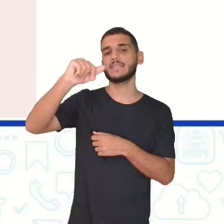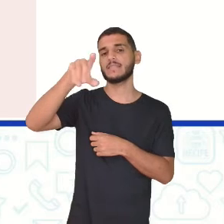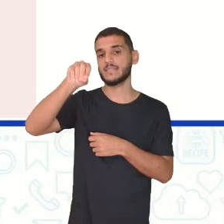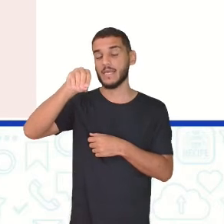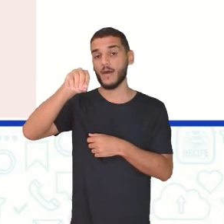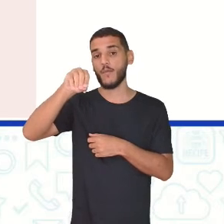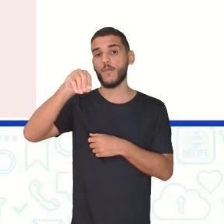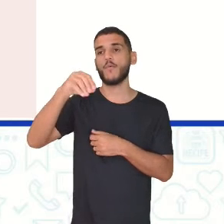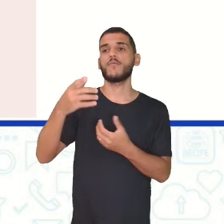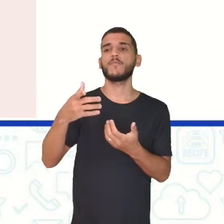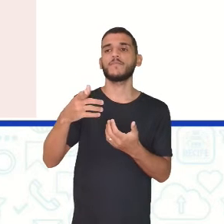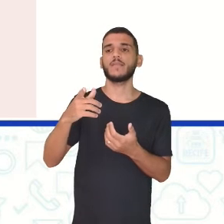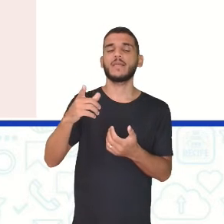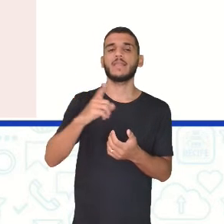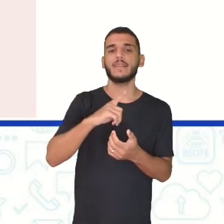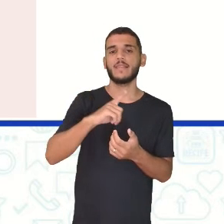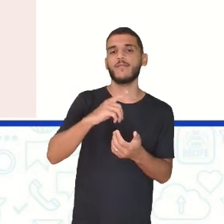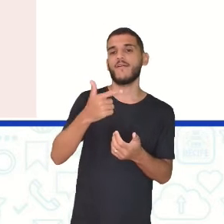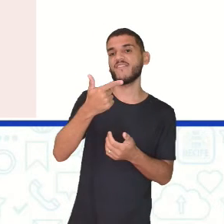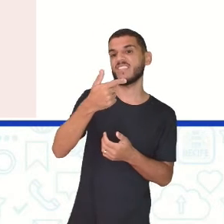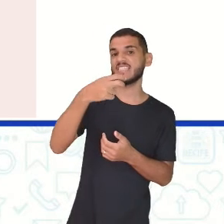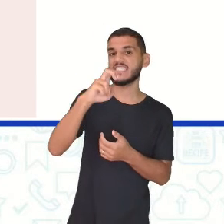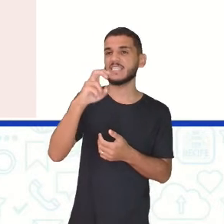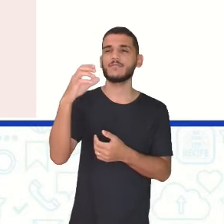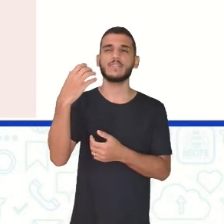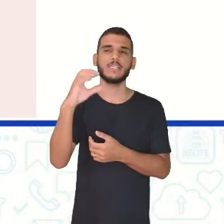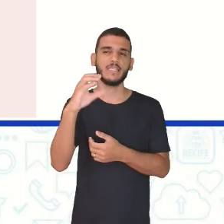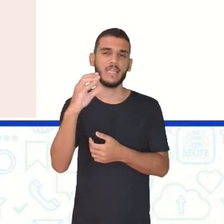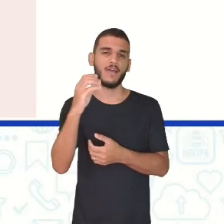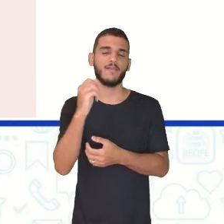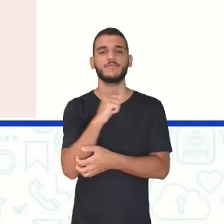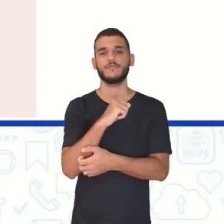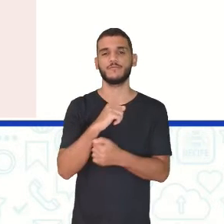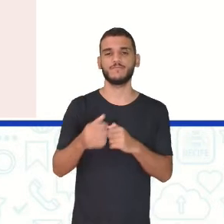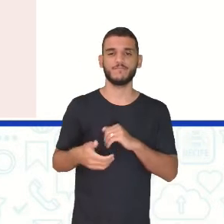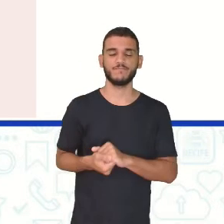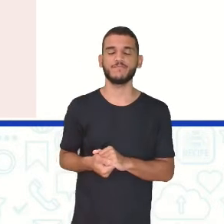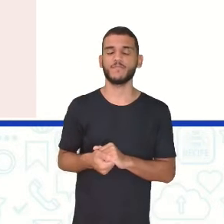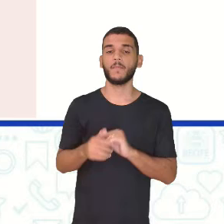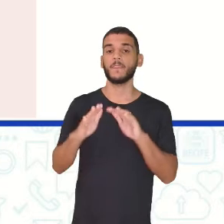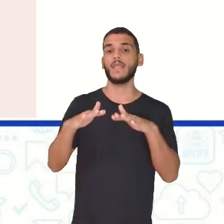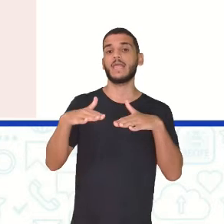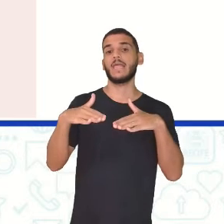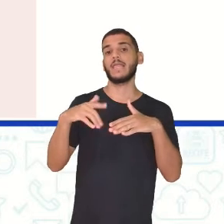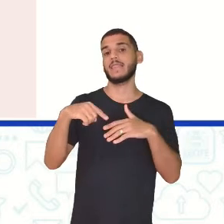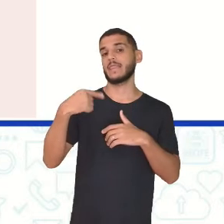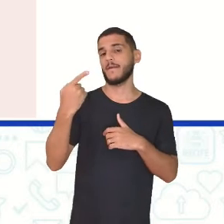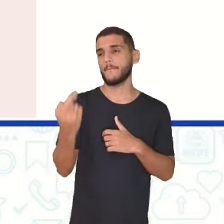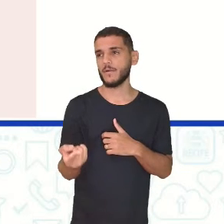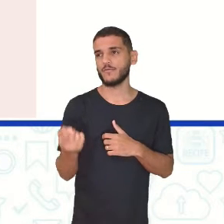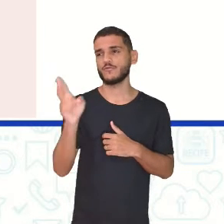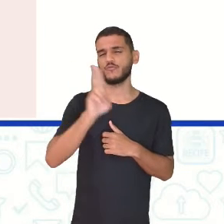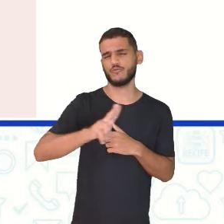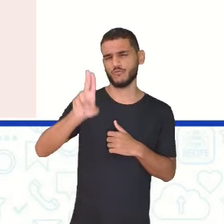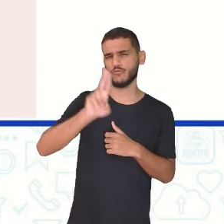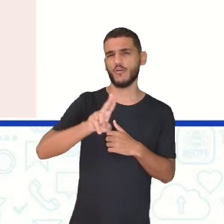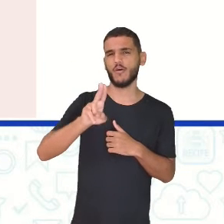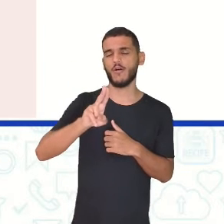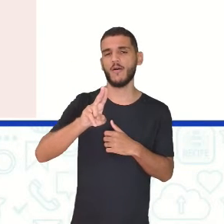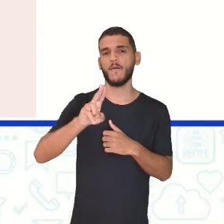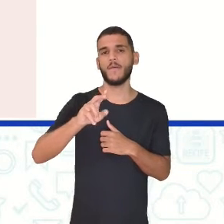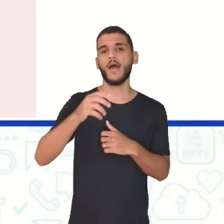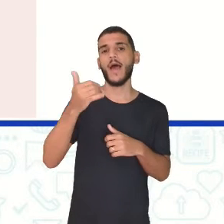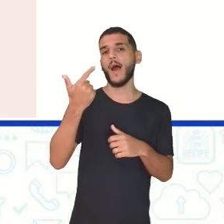a gente adicionou aí 25 centavos. Mas quando a gente foi e fez aí a aproximação